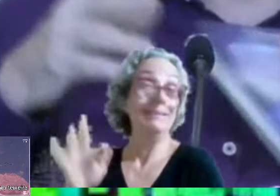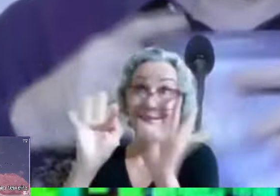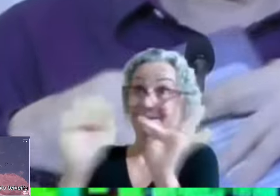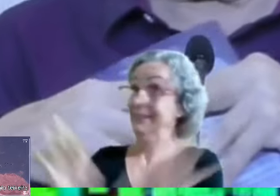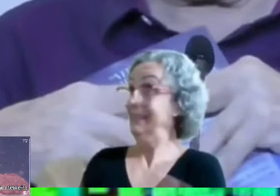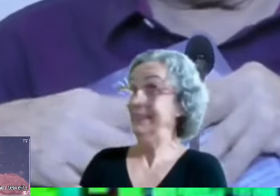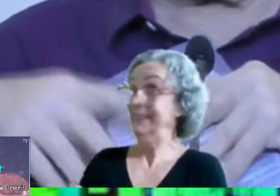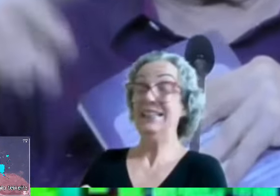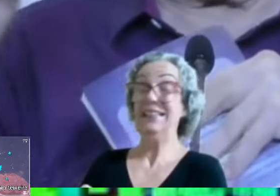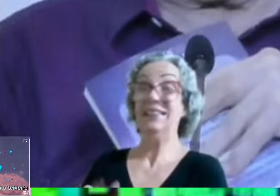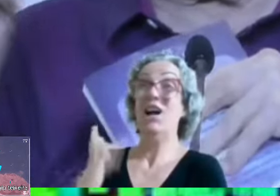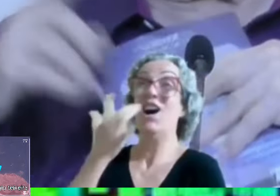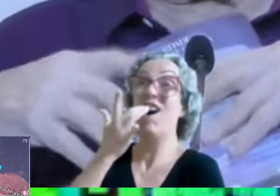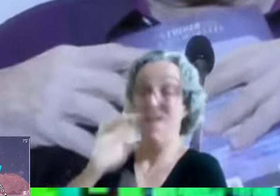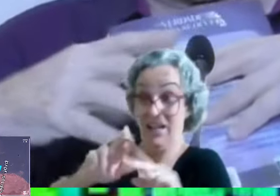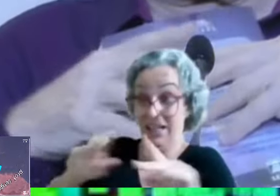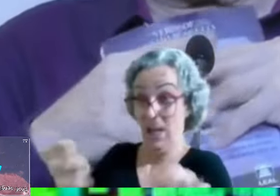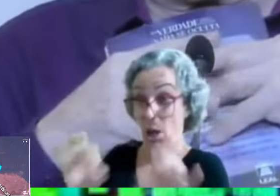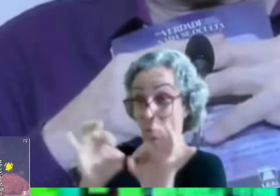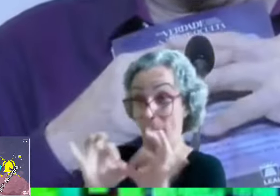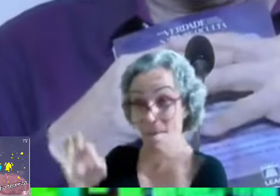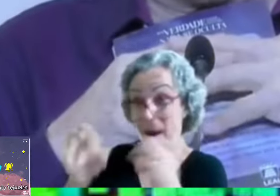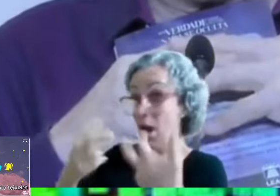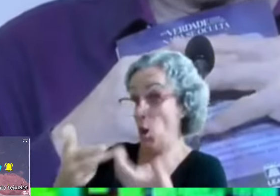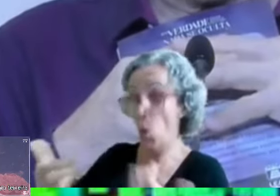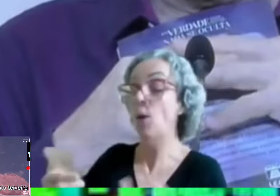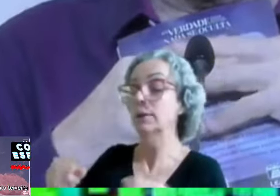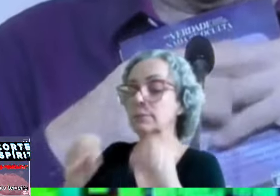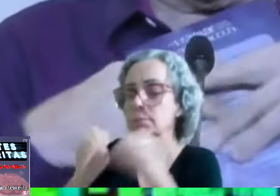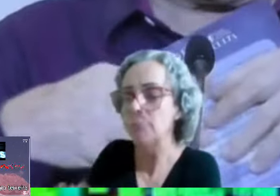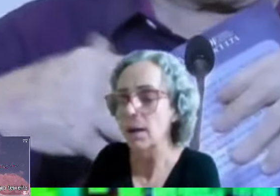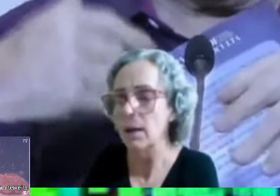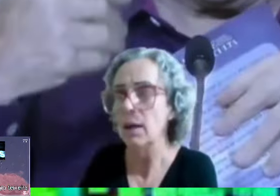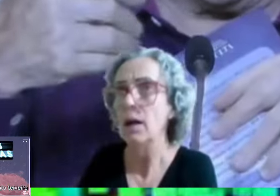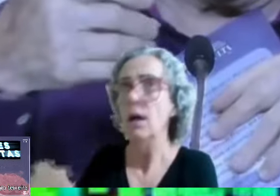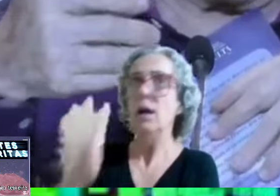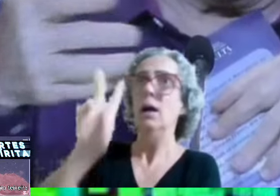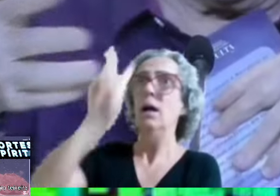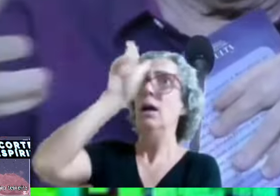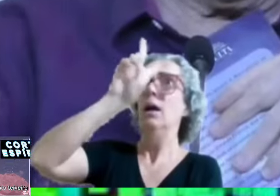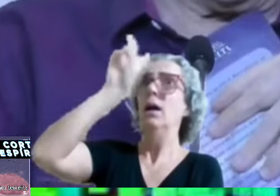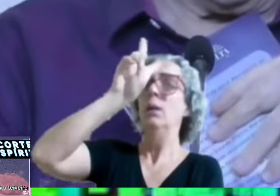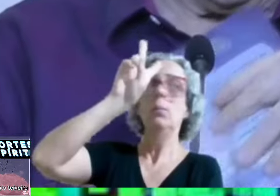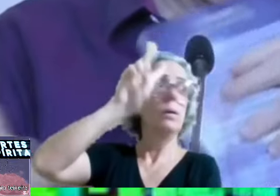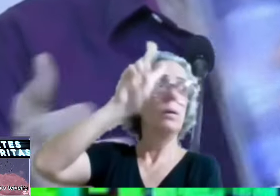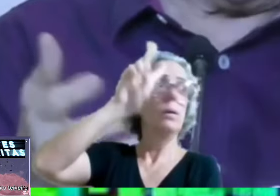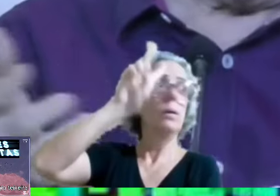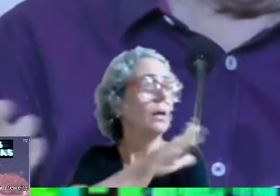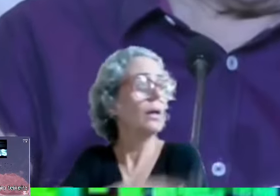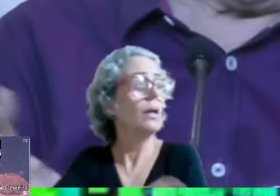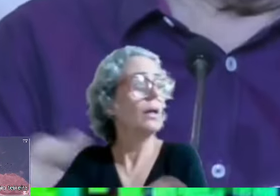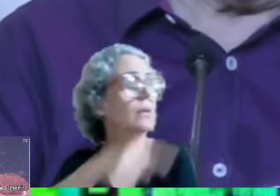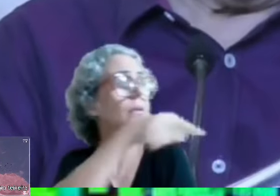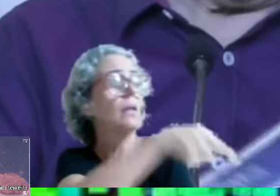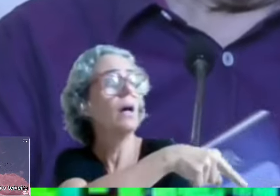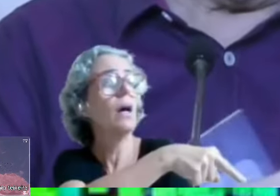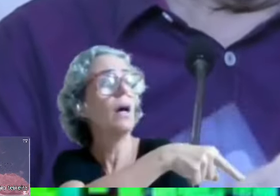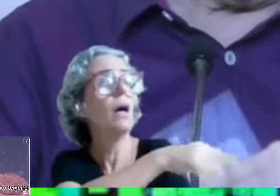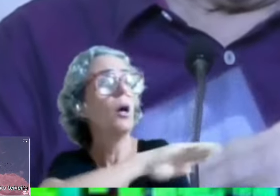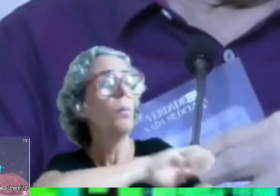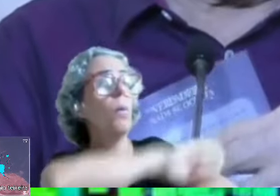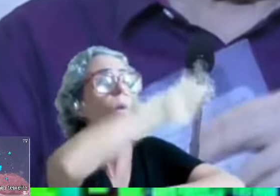lembrou-se de que a criança ficou lá dentro da montanha. Então, de nada valiam aquelas